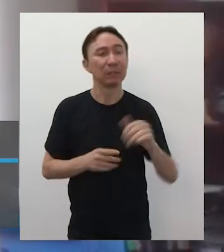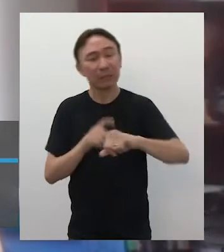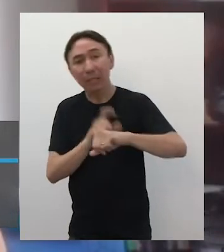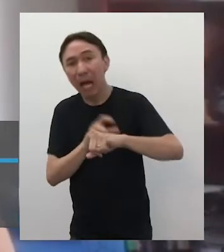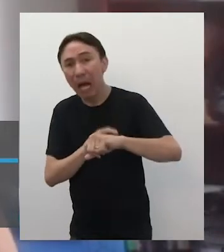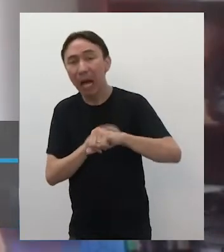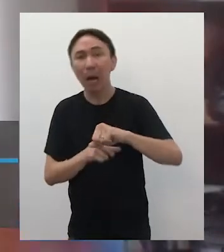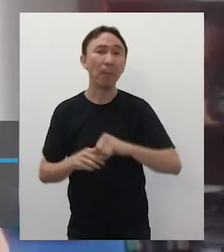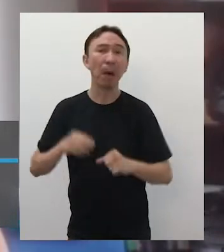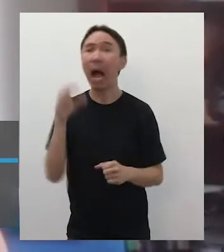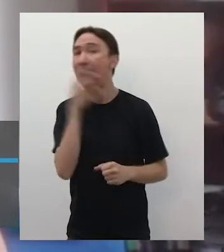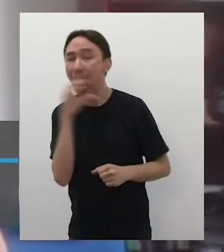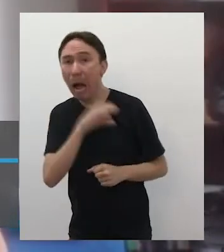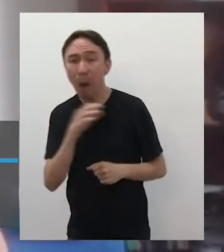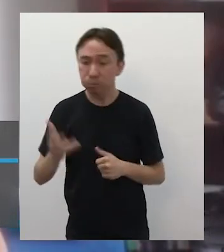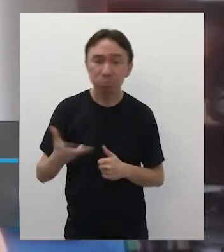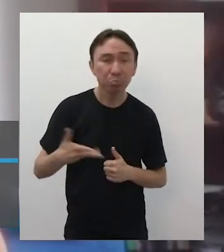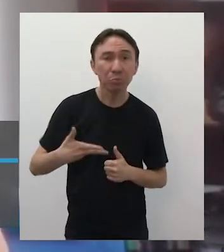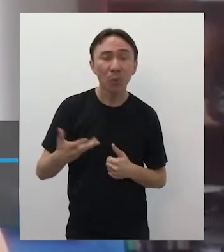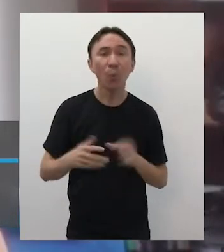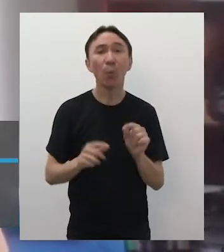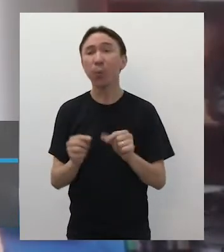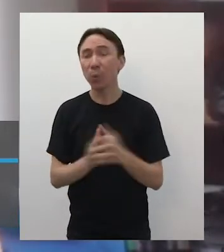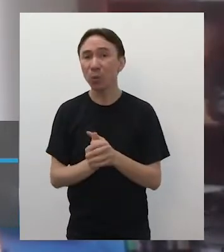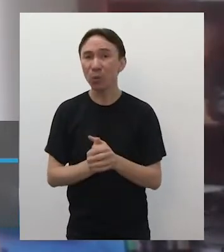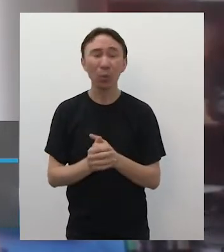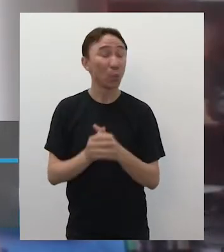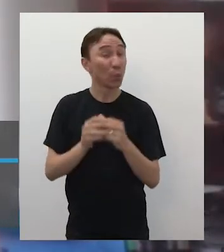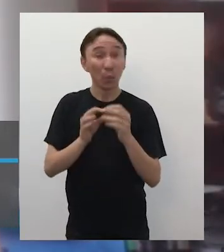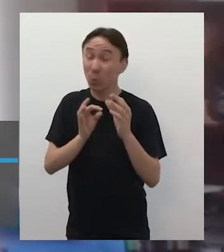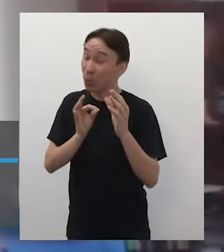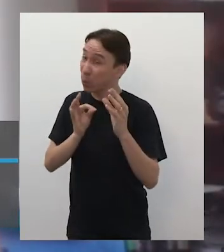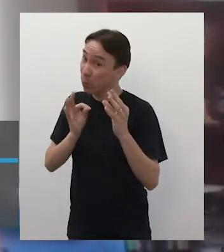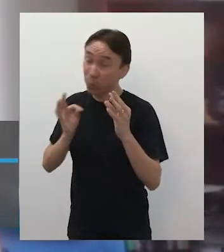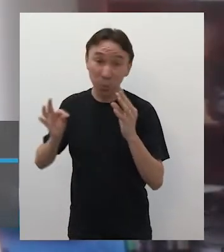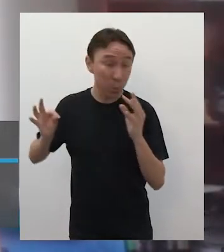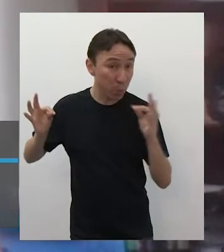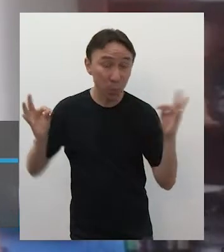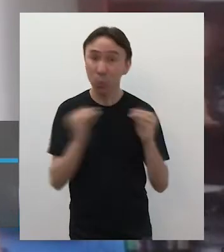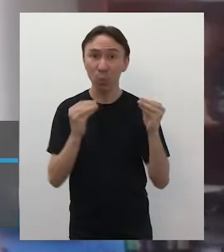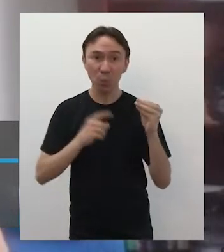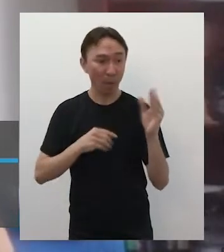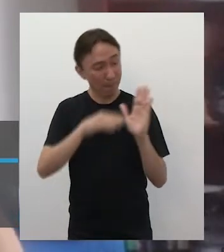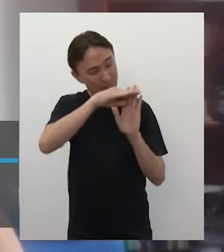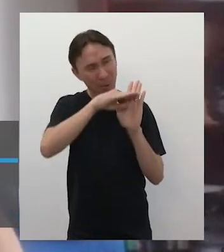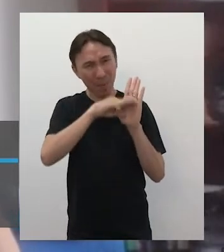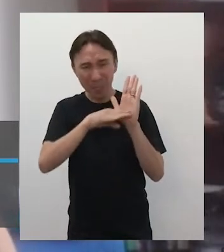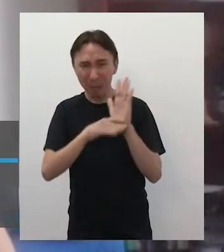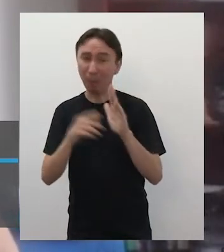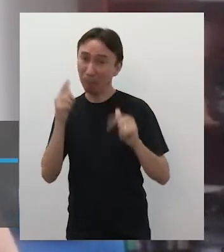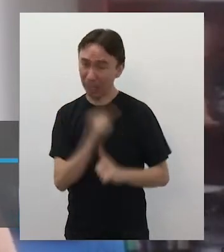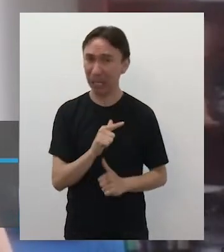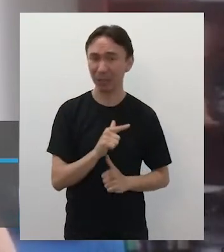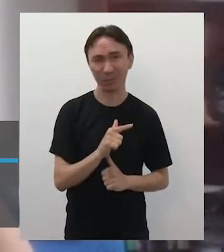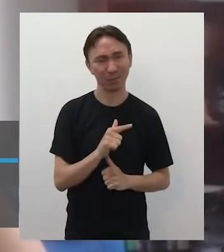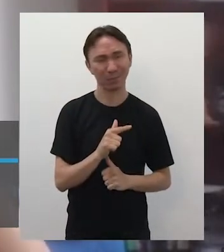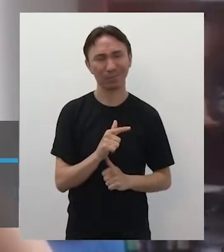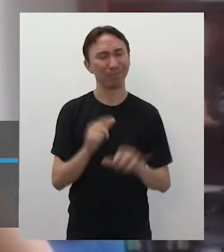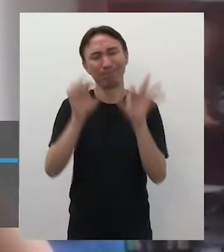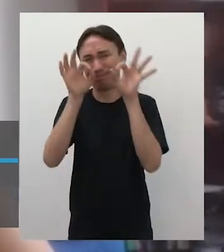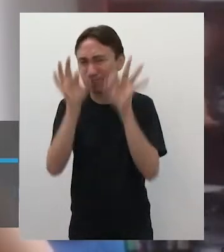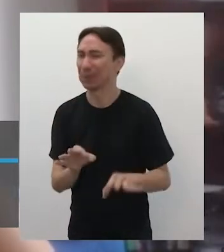como uma ferramenta organizadora, né? Então, será que essa lista ela está grande demais? Por quê, né?